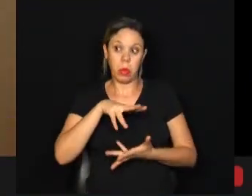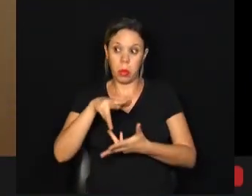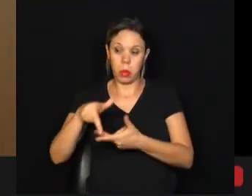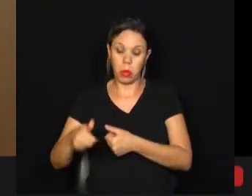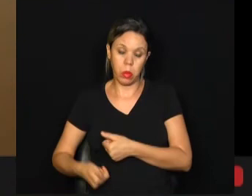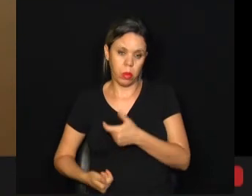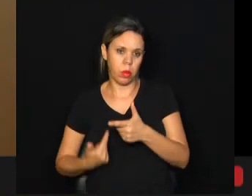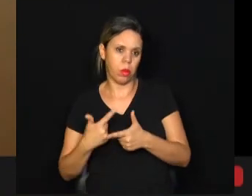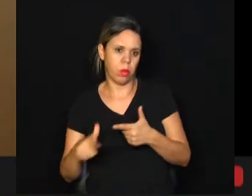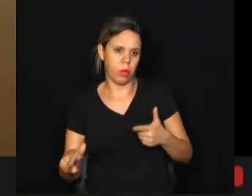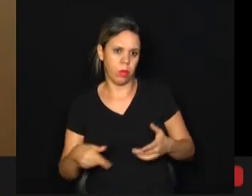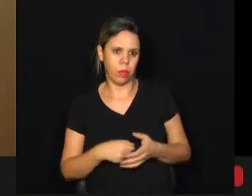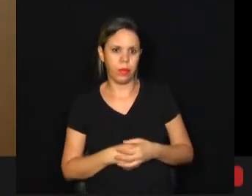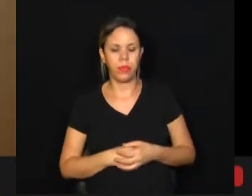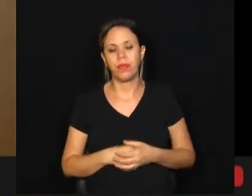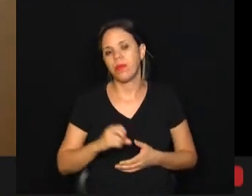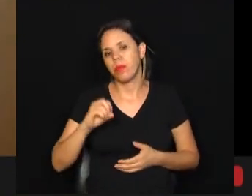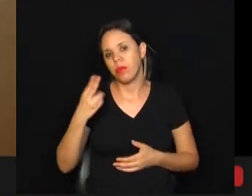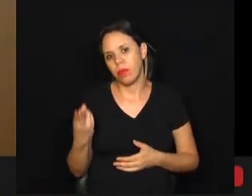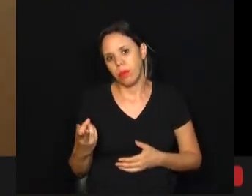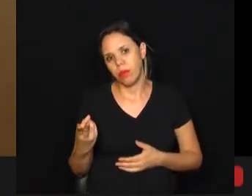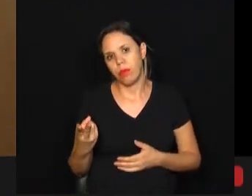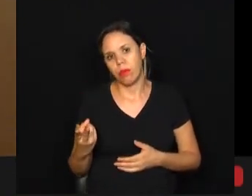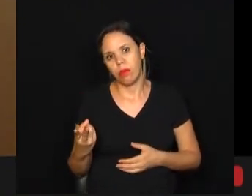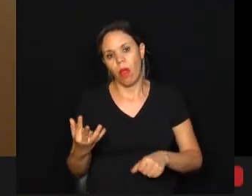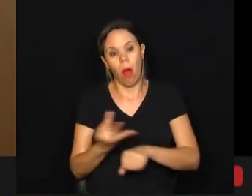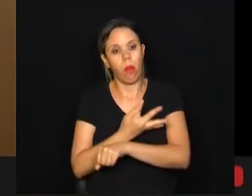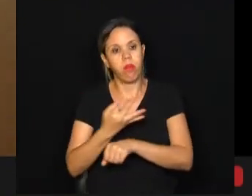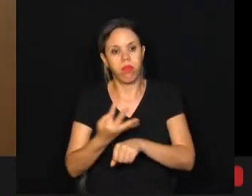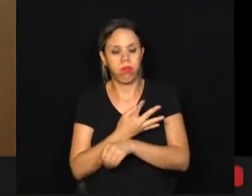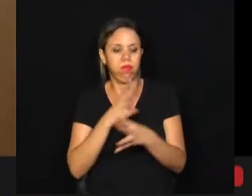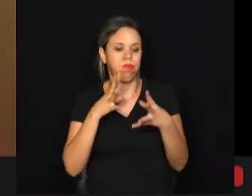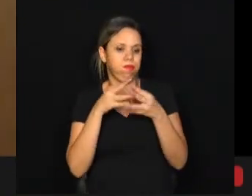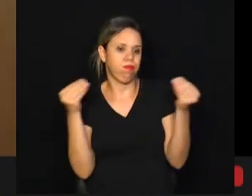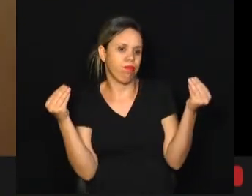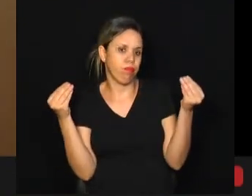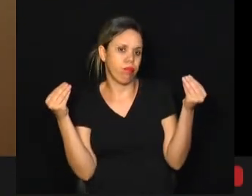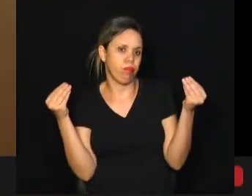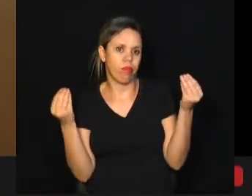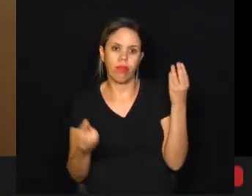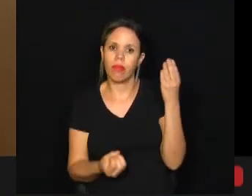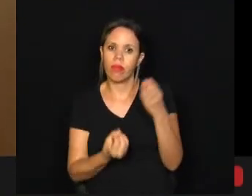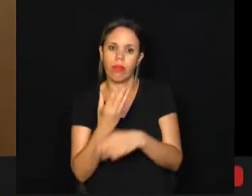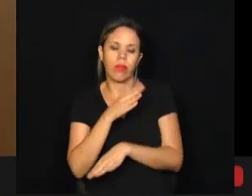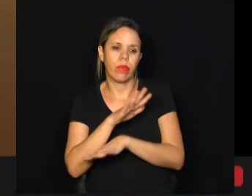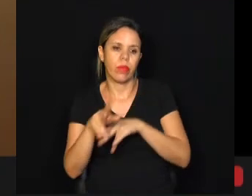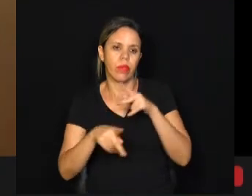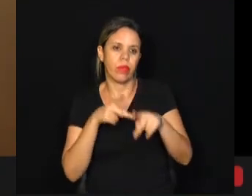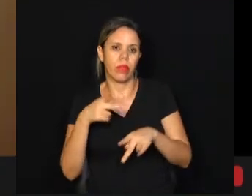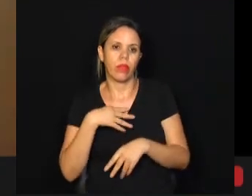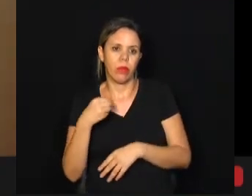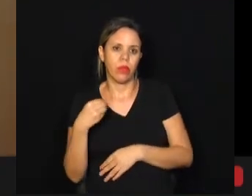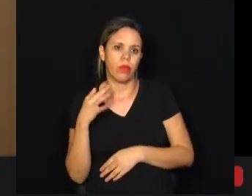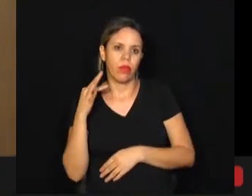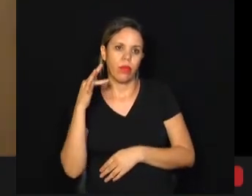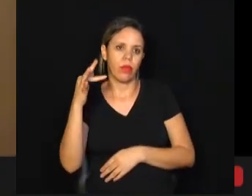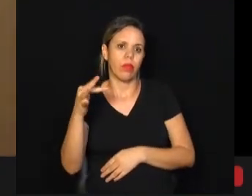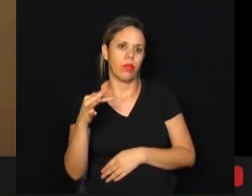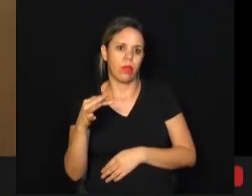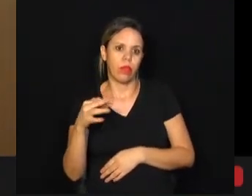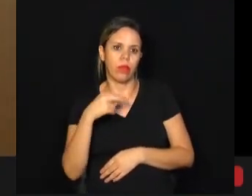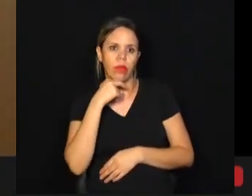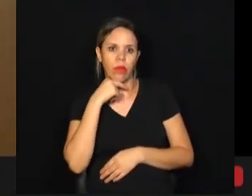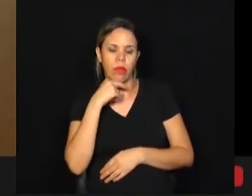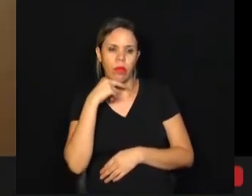enfiou, ou a gente está fadado à extinção. Pode não acontecer com a geração do meu filho ou com a geração do meu